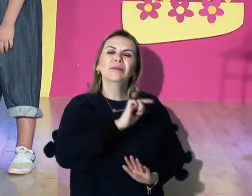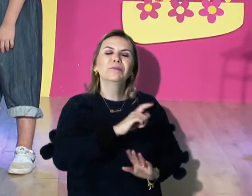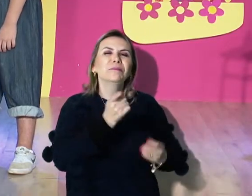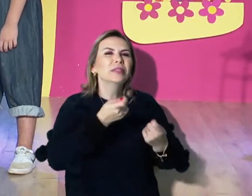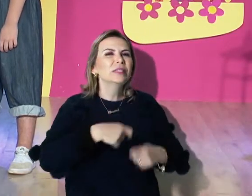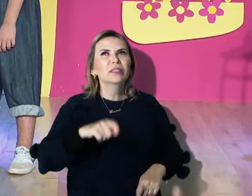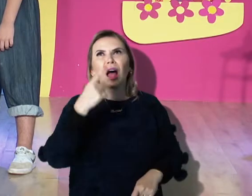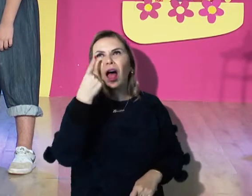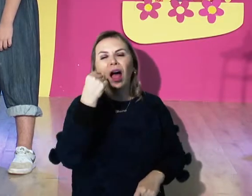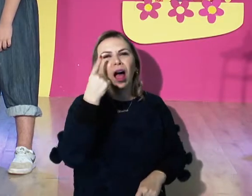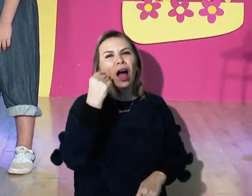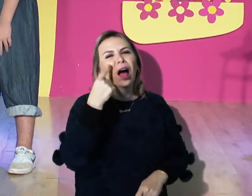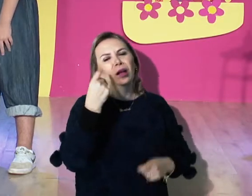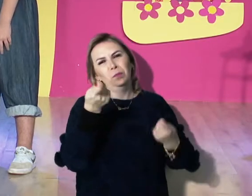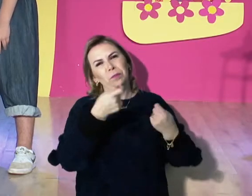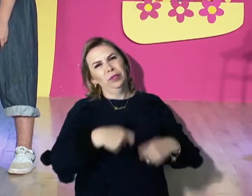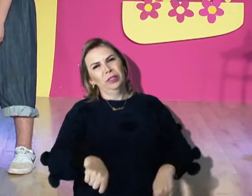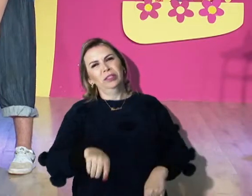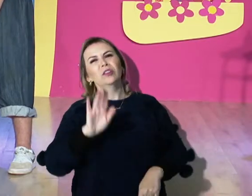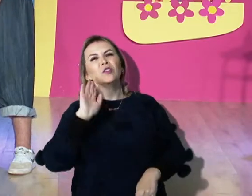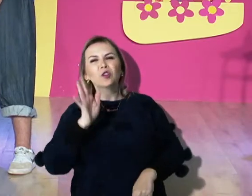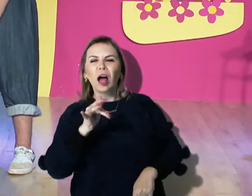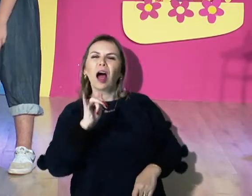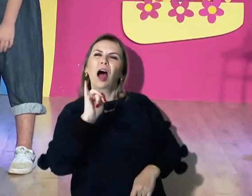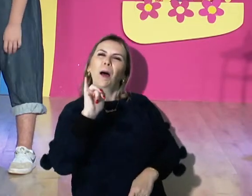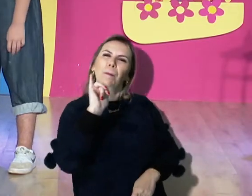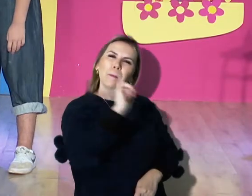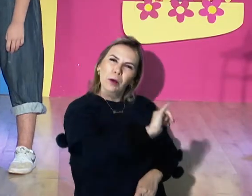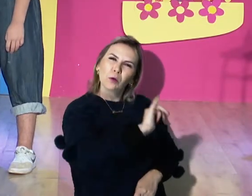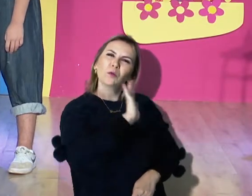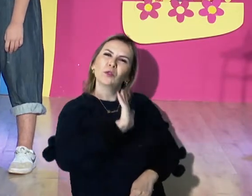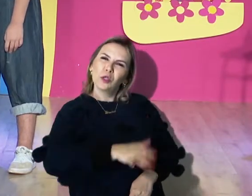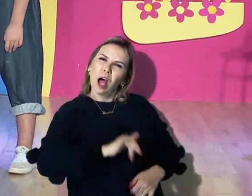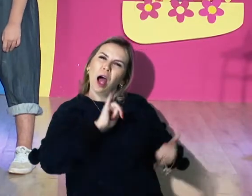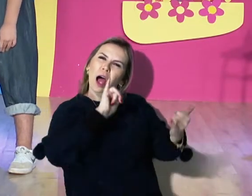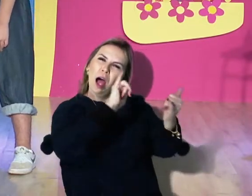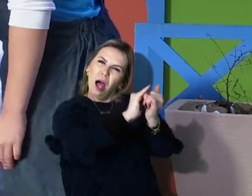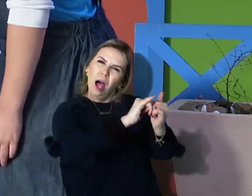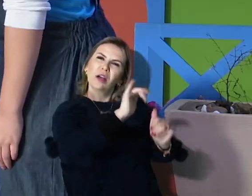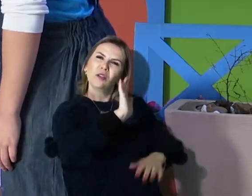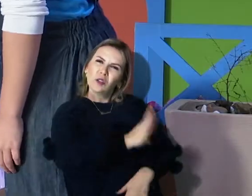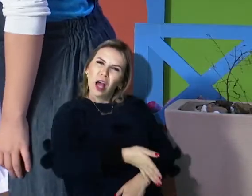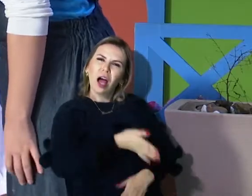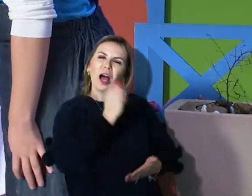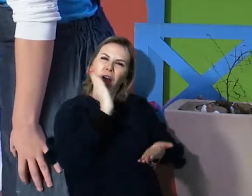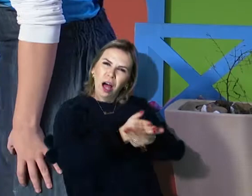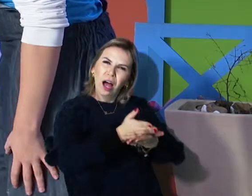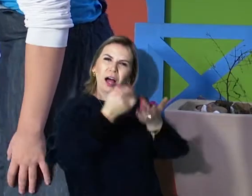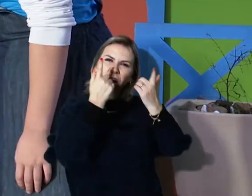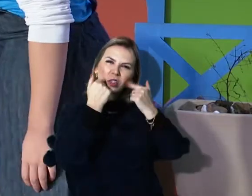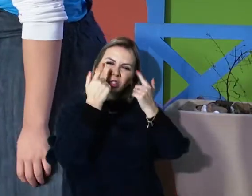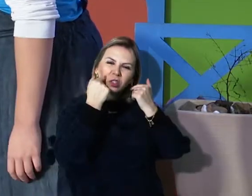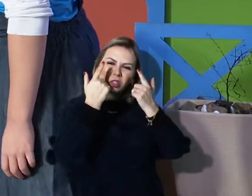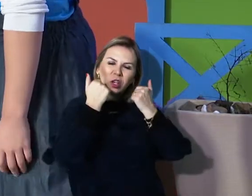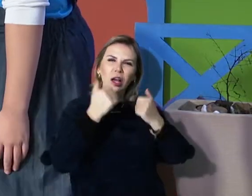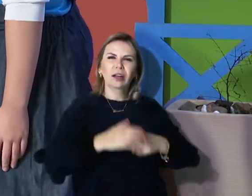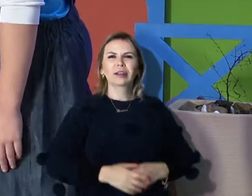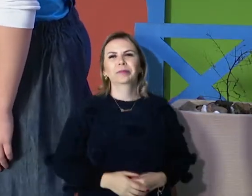Gigi, não precisa chorar mais não, ele já te perdoou, tá tudo certo. Pode parar de chorar.